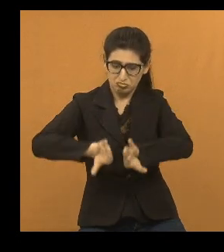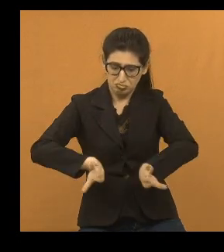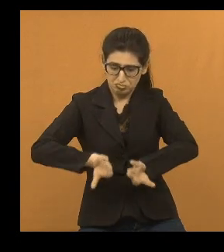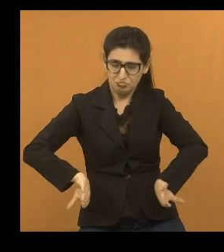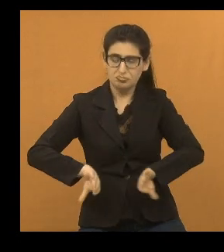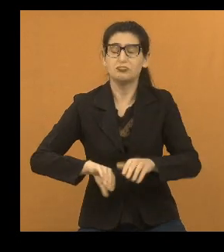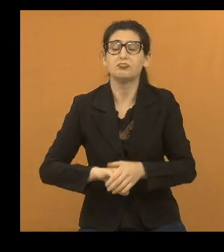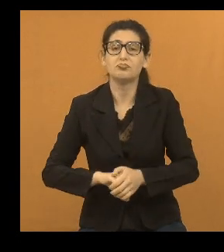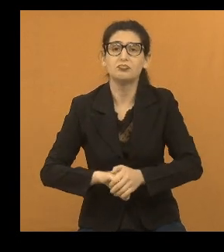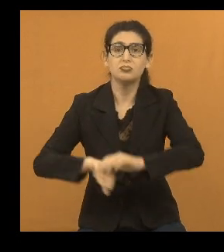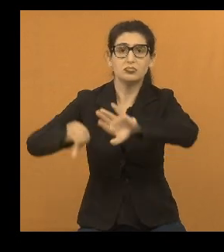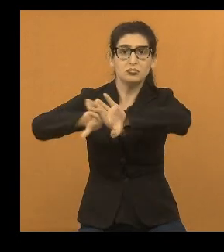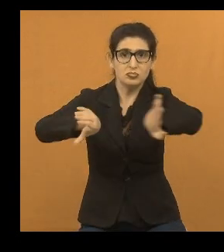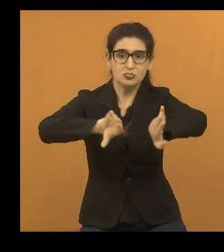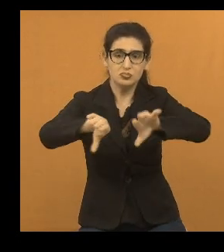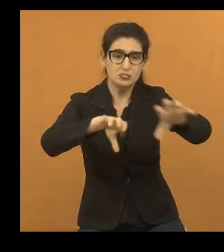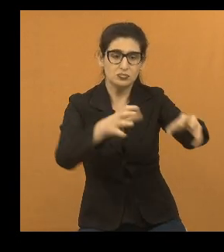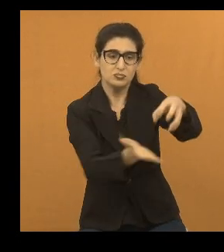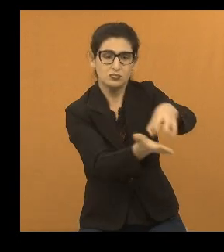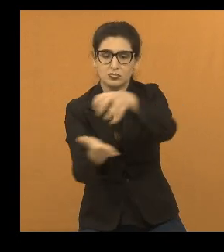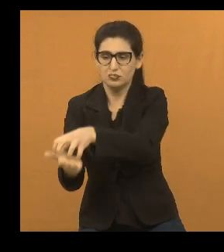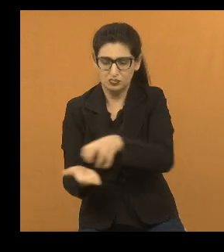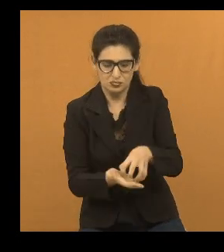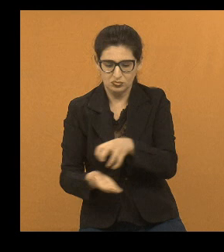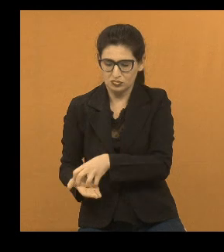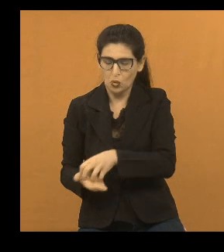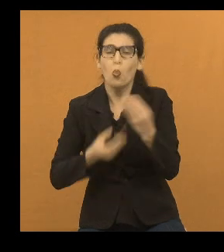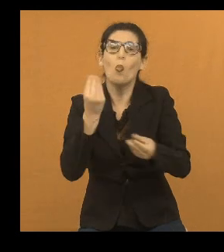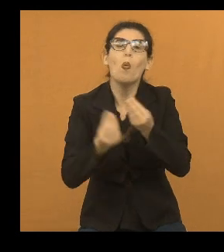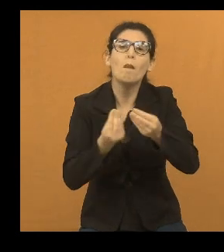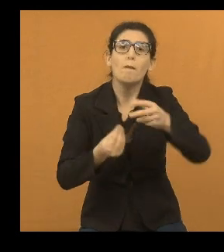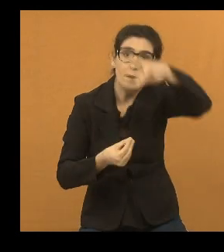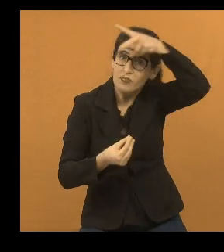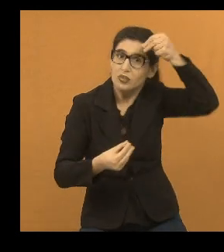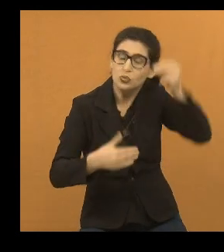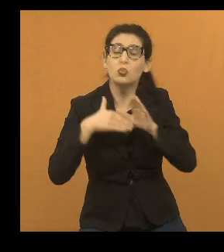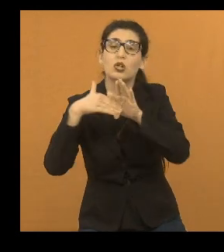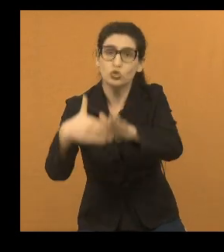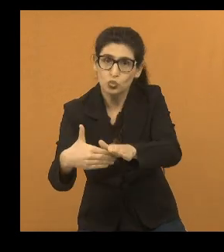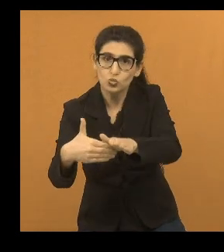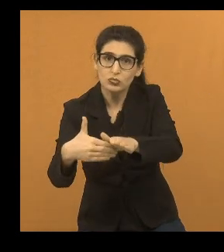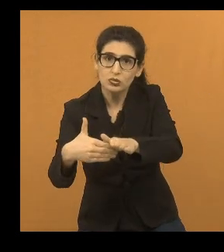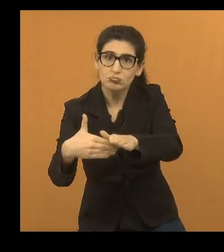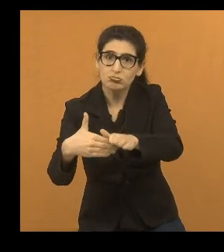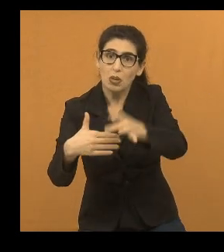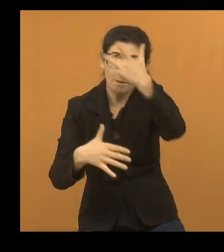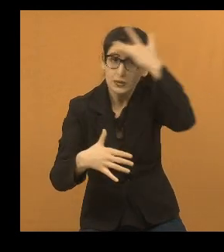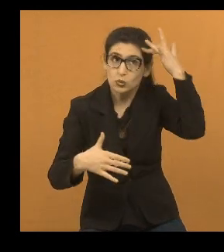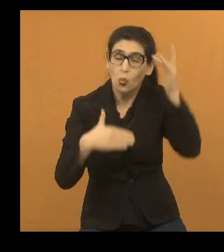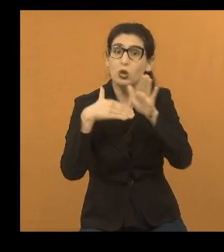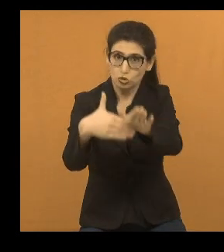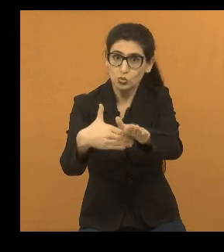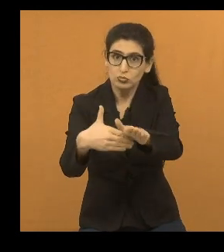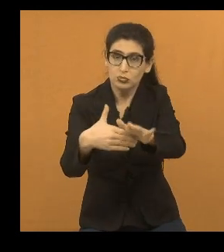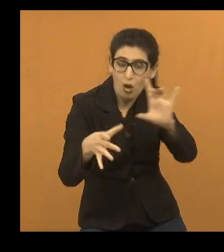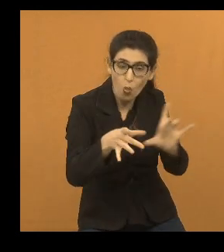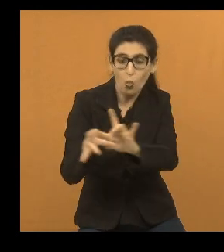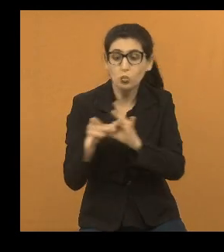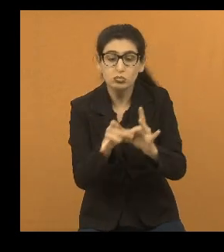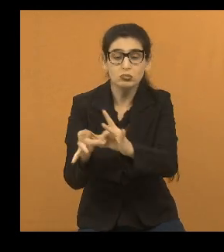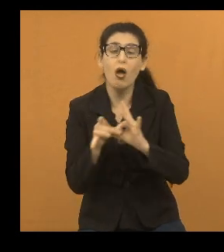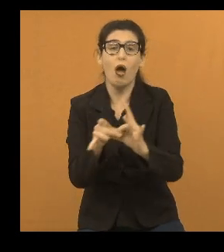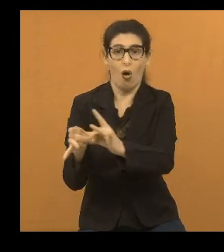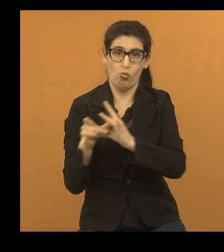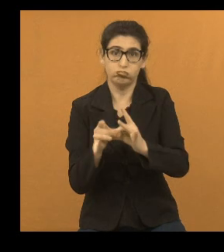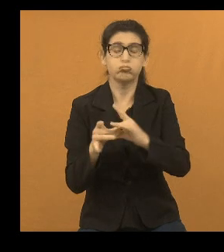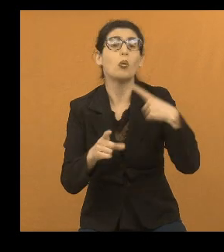necessariamente envolve prefeitura, população, todos os segmentos da sociedade. Todo mundo tem que participar,